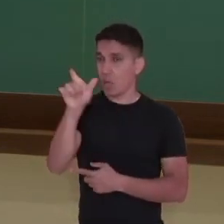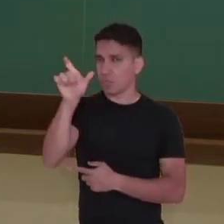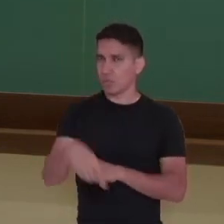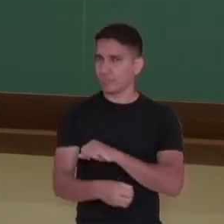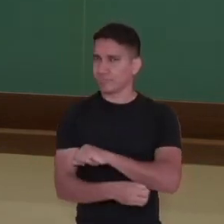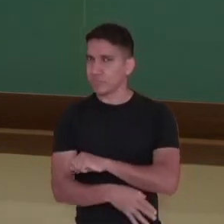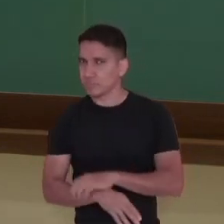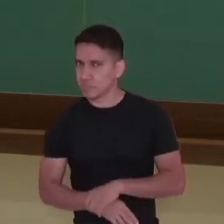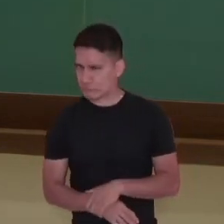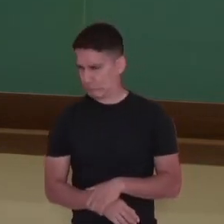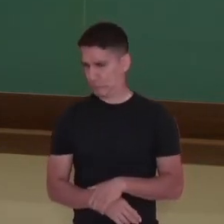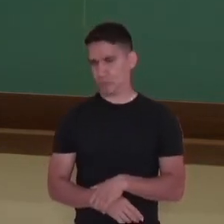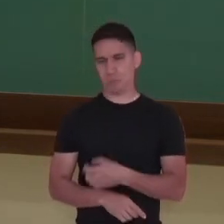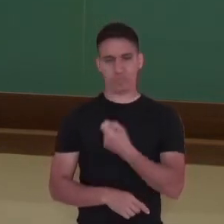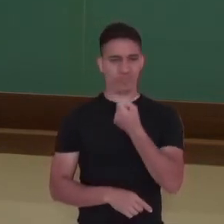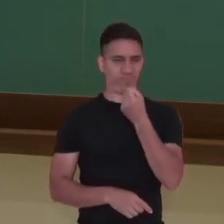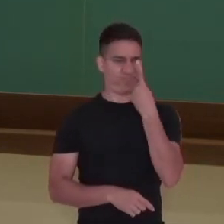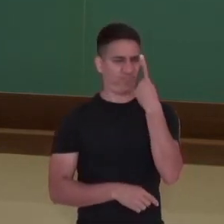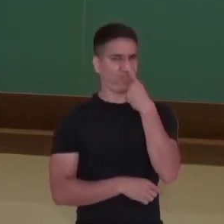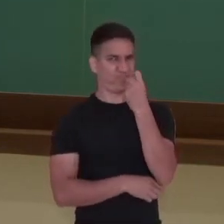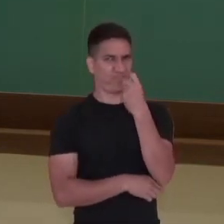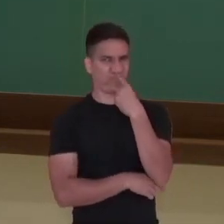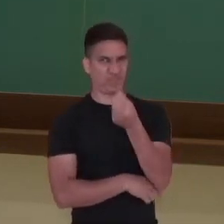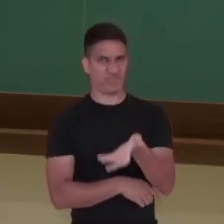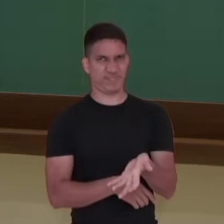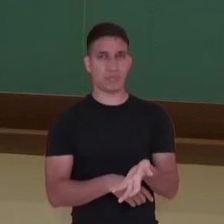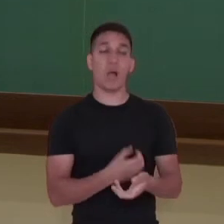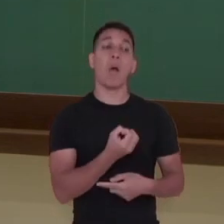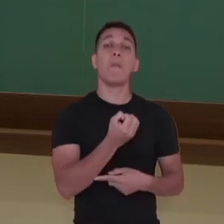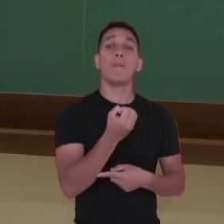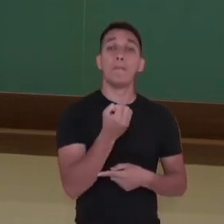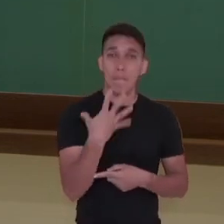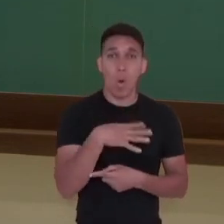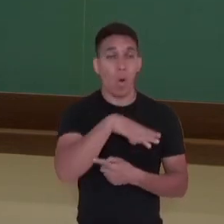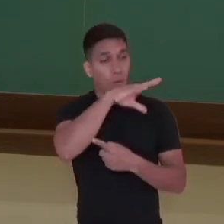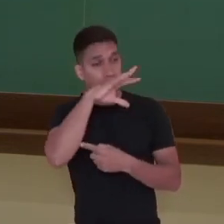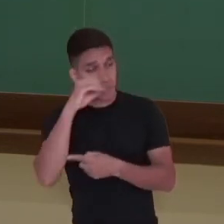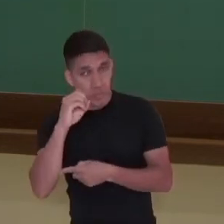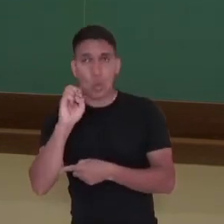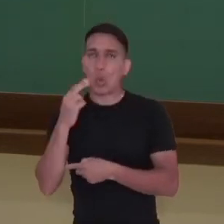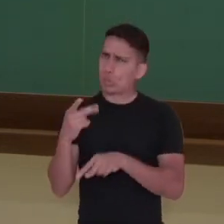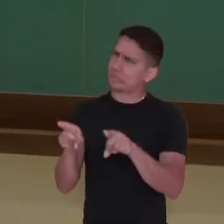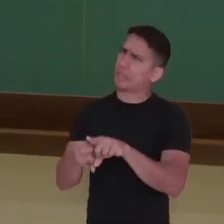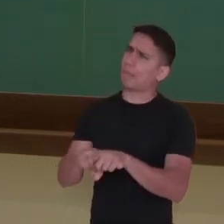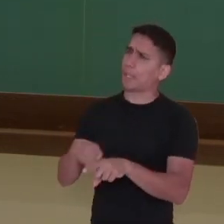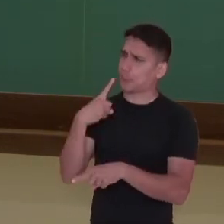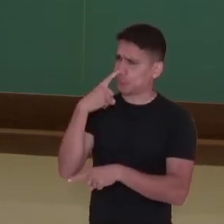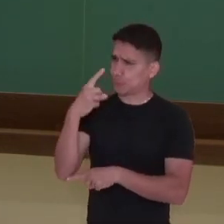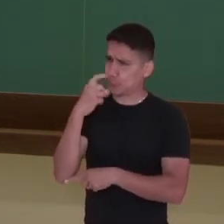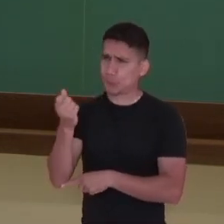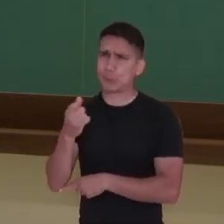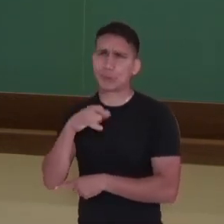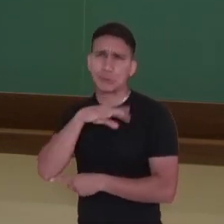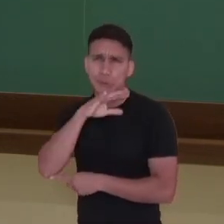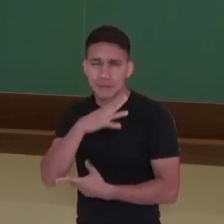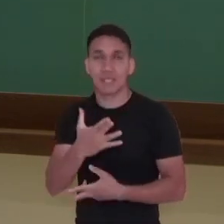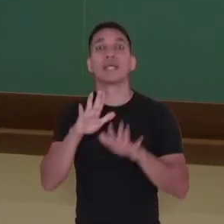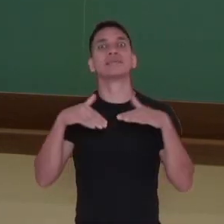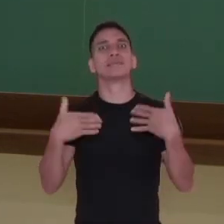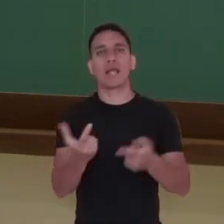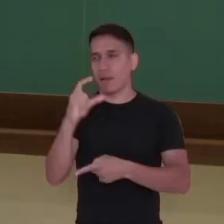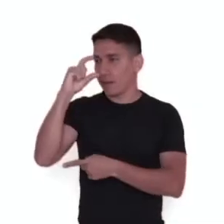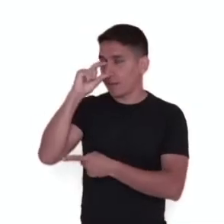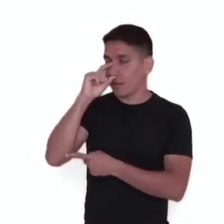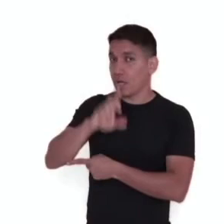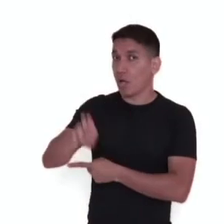um pum, a gente acaba sentindo cheiros bons e cheiros ruins. Dessa maneira, o nariz